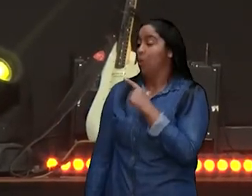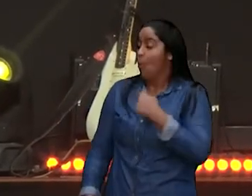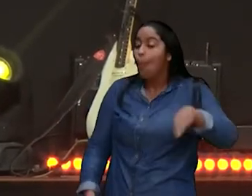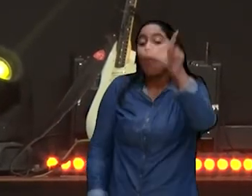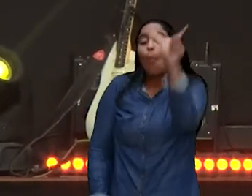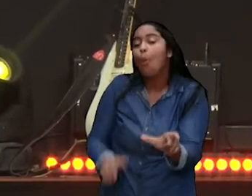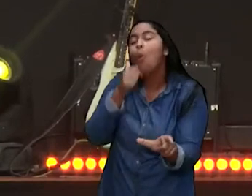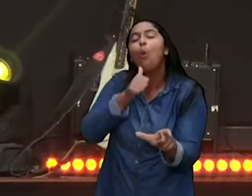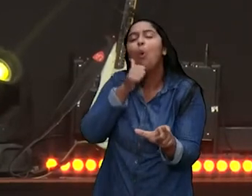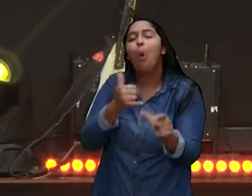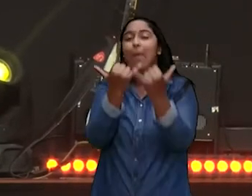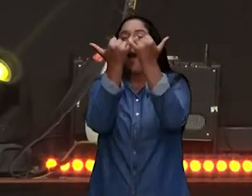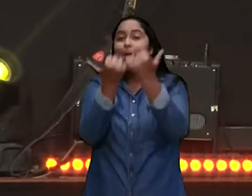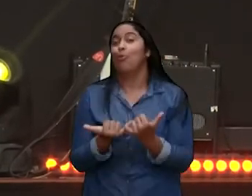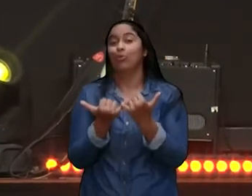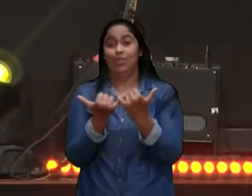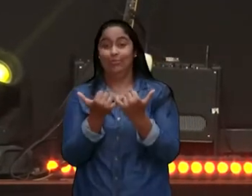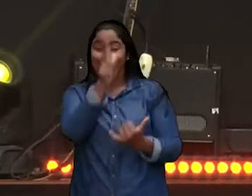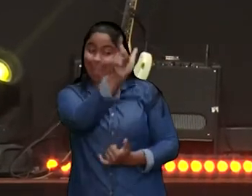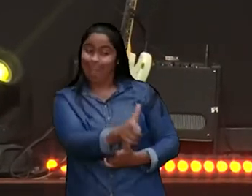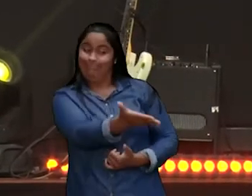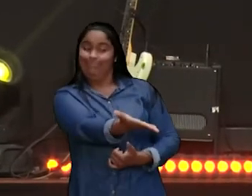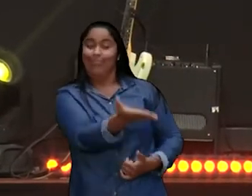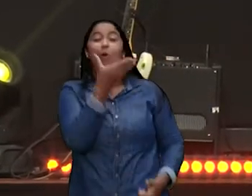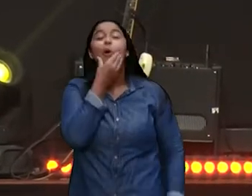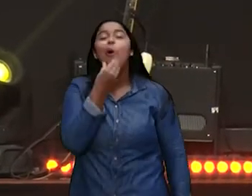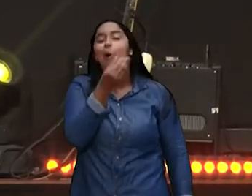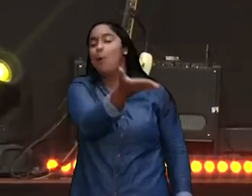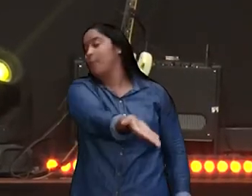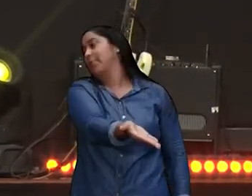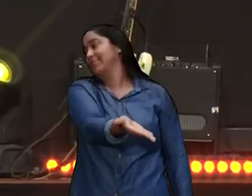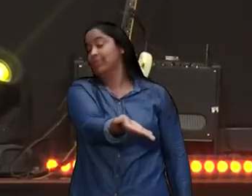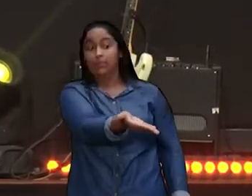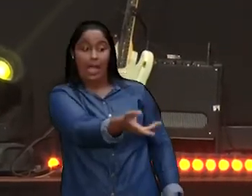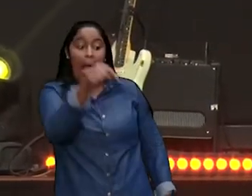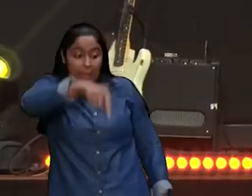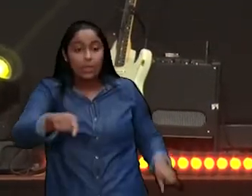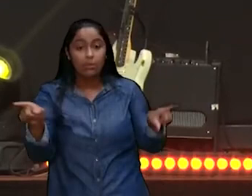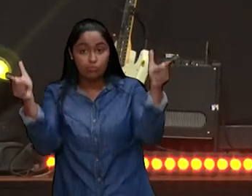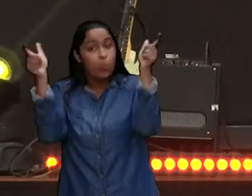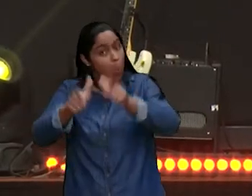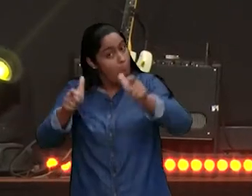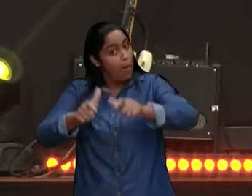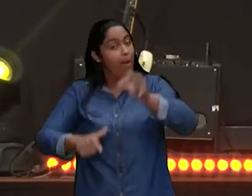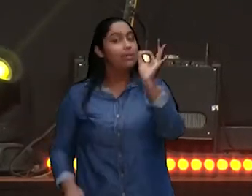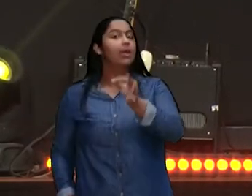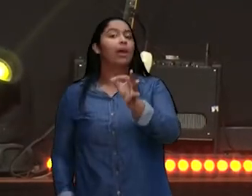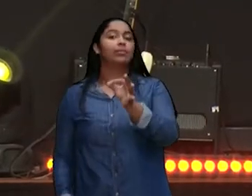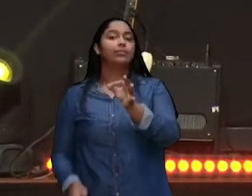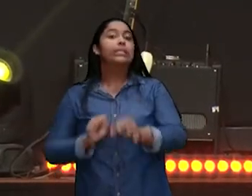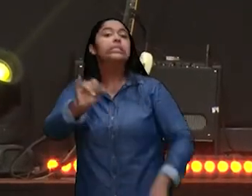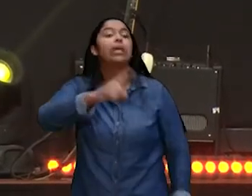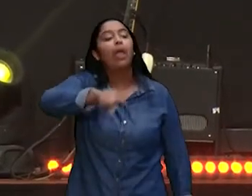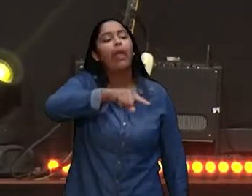pastor vagabundo vai para casa não manda só ele é adulta ver que deixa que ele vem para cá E será que ele está buscando